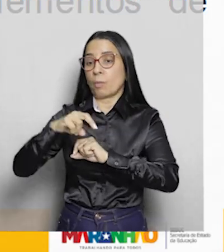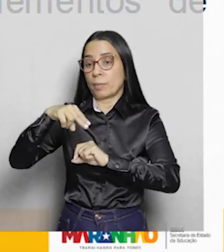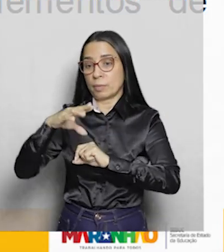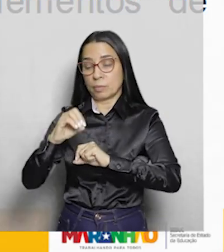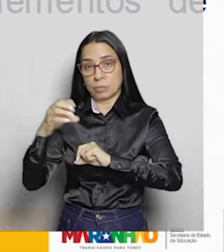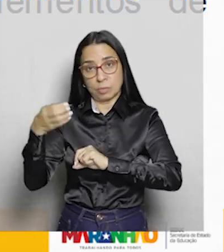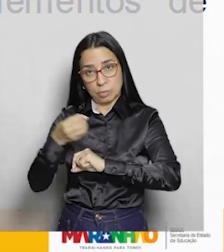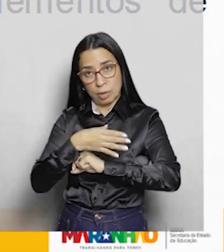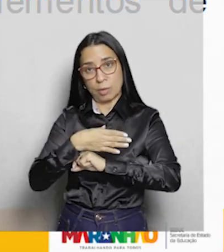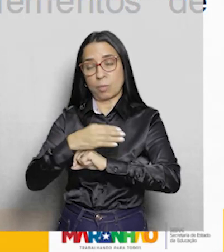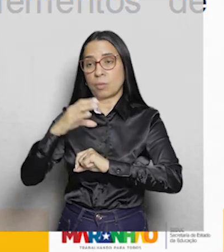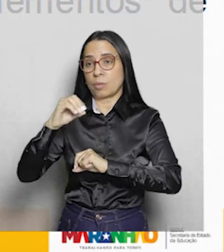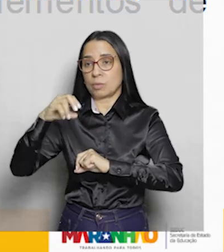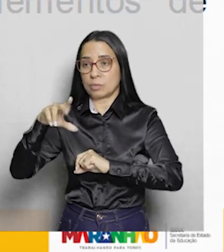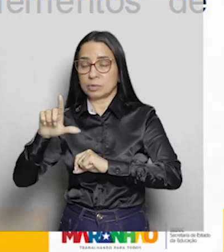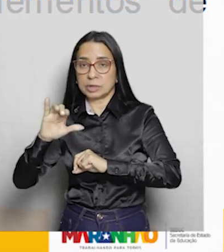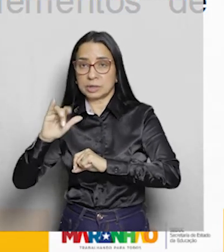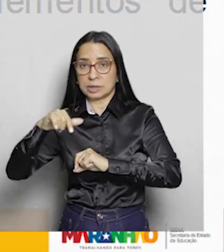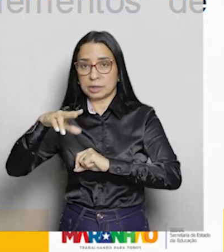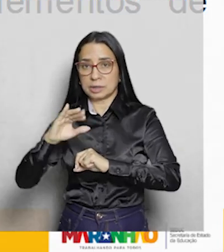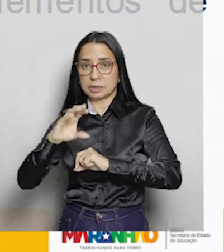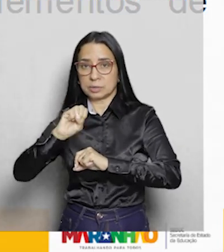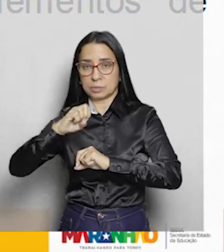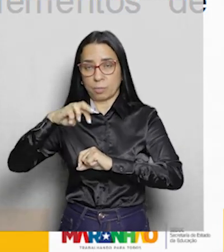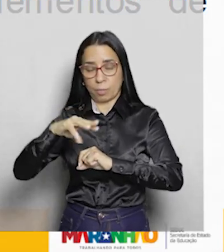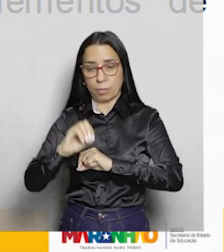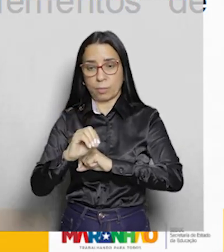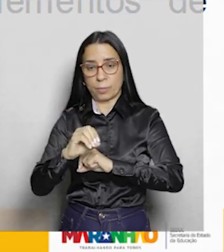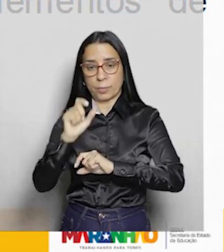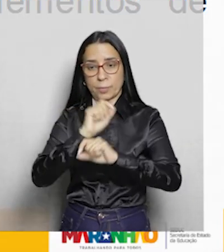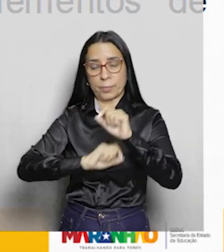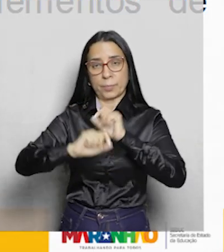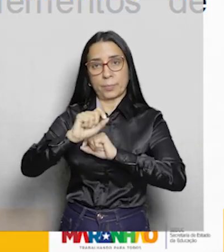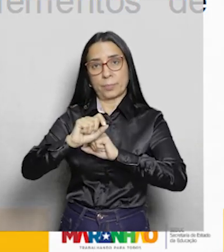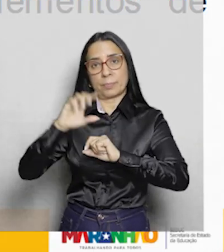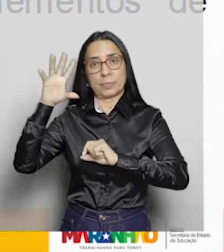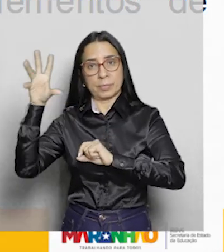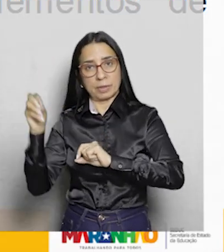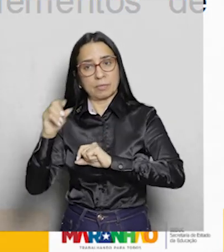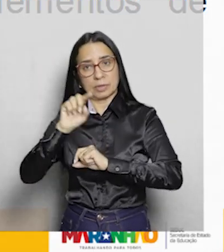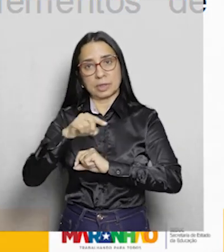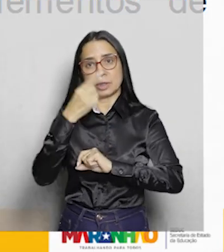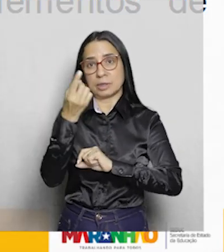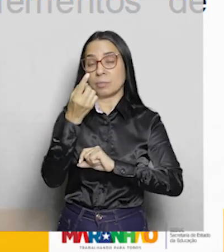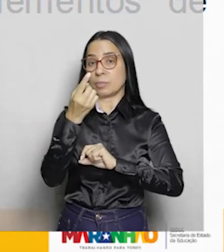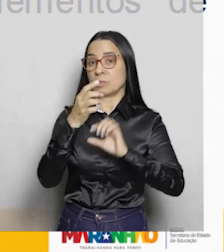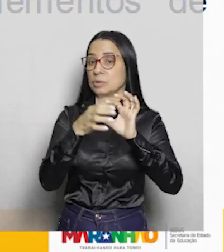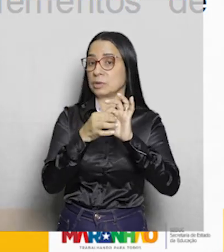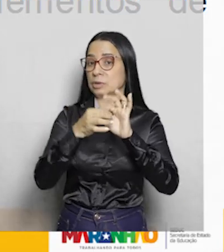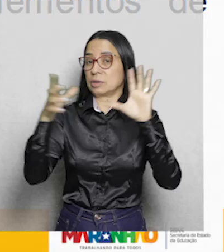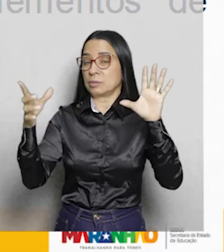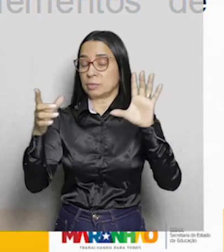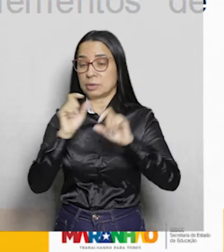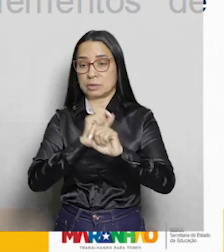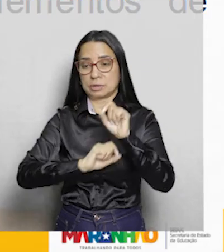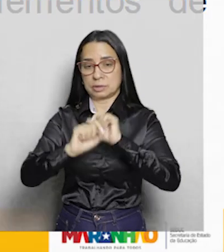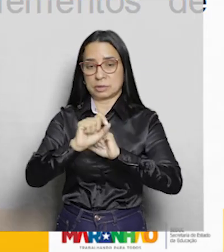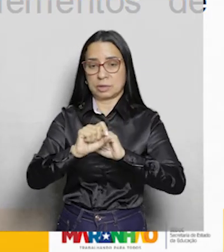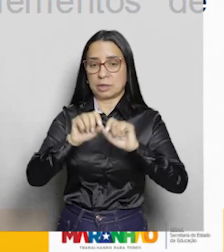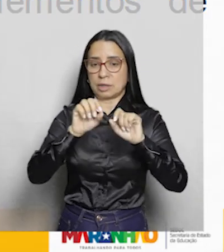pelo imperialismo europeu na África, né, justamente ali no pós-independência.